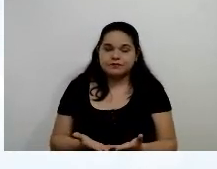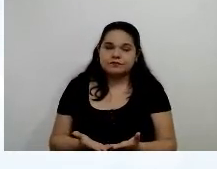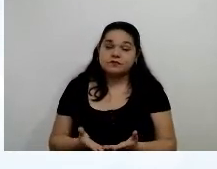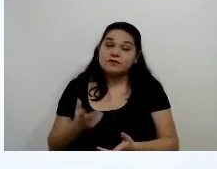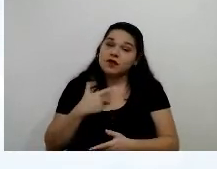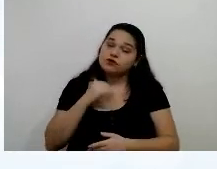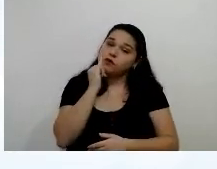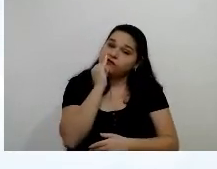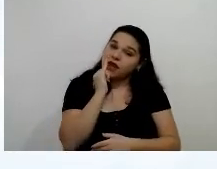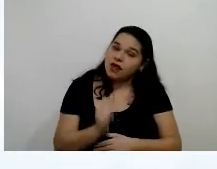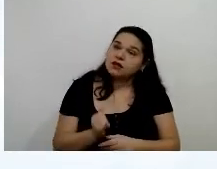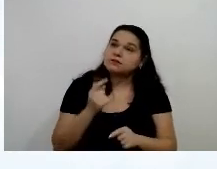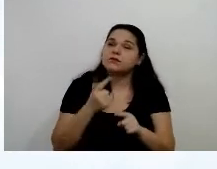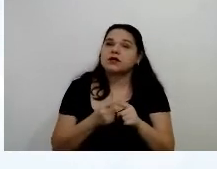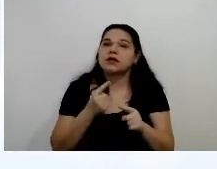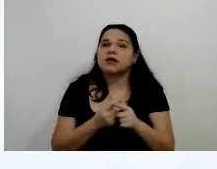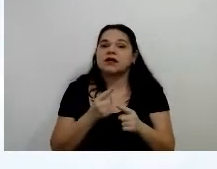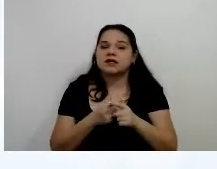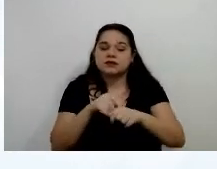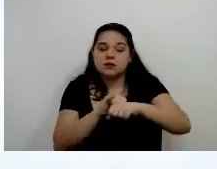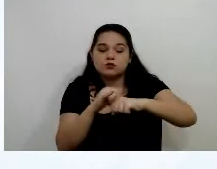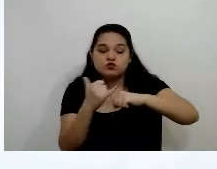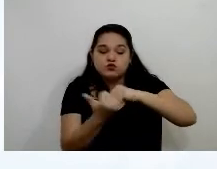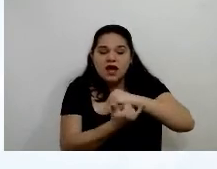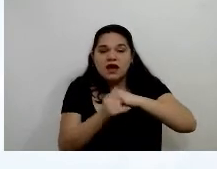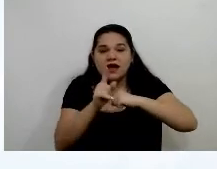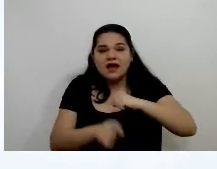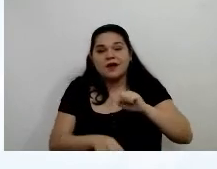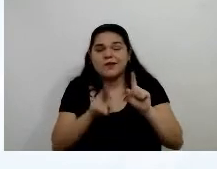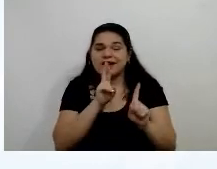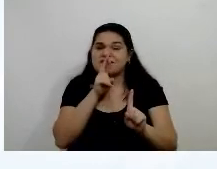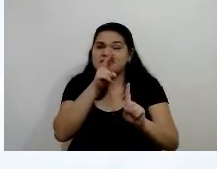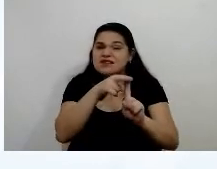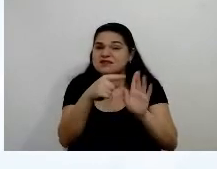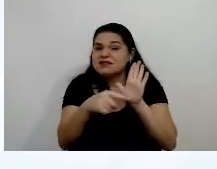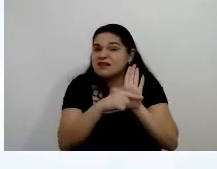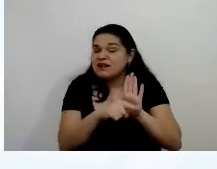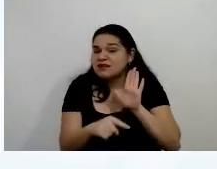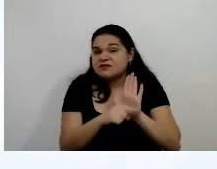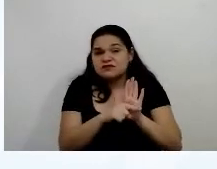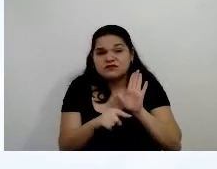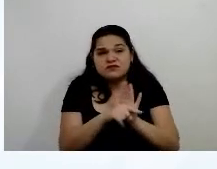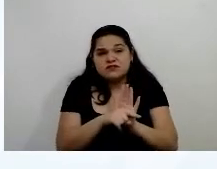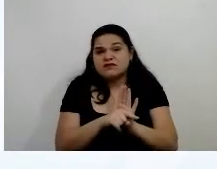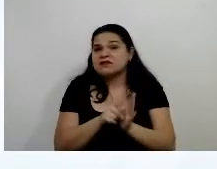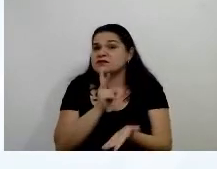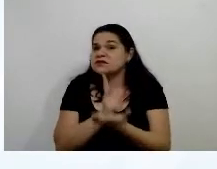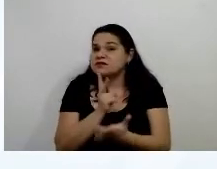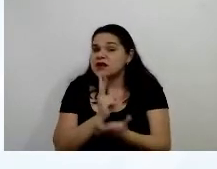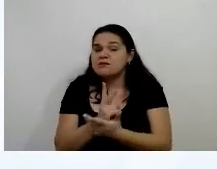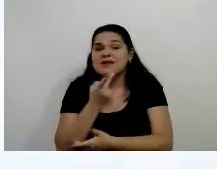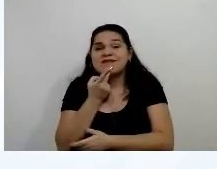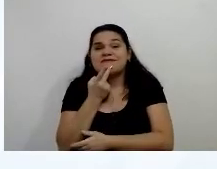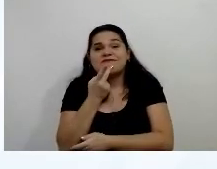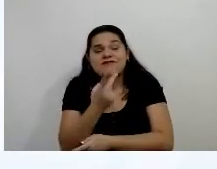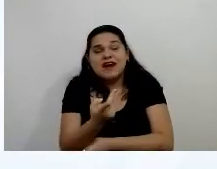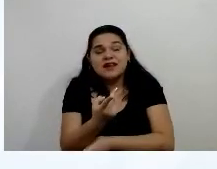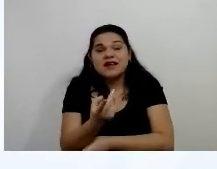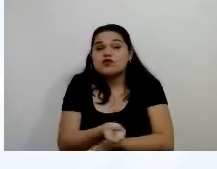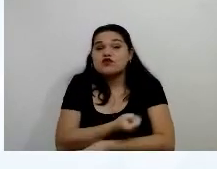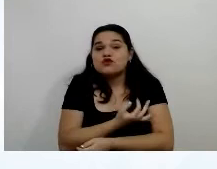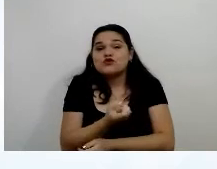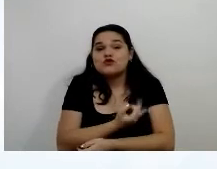isso porque São José tem sido uma referência negativa toda vez que a gente levanta dados